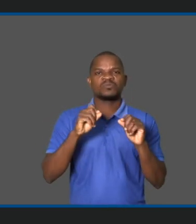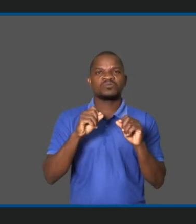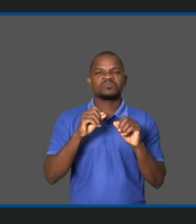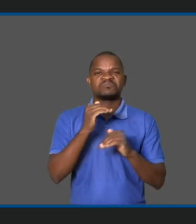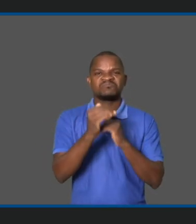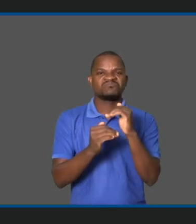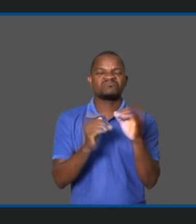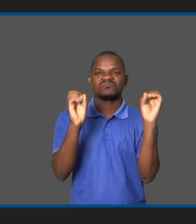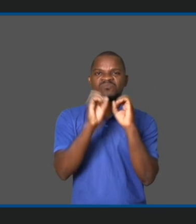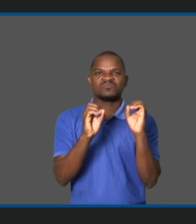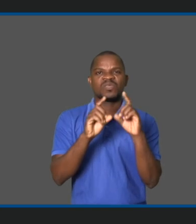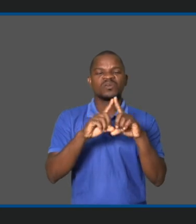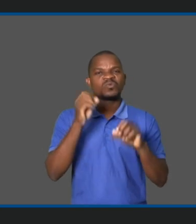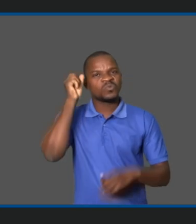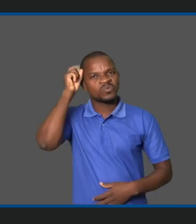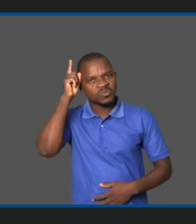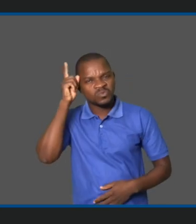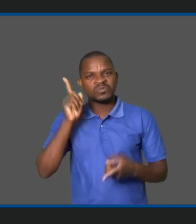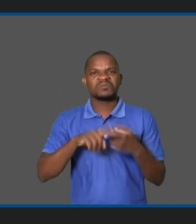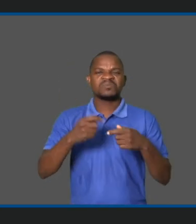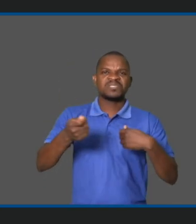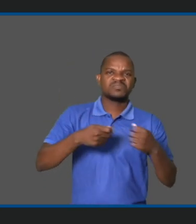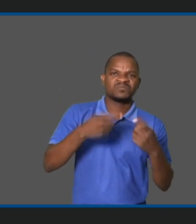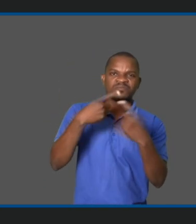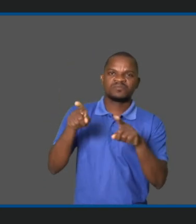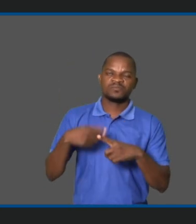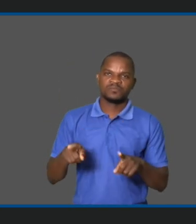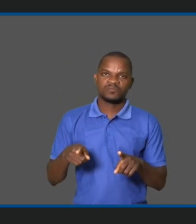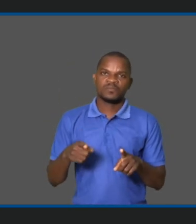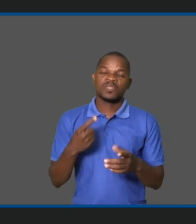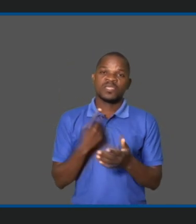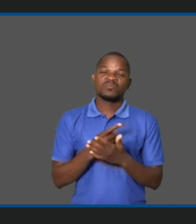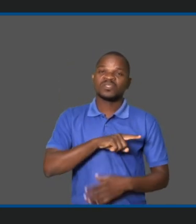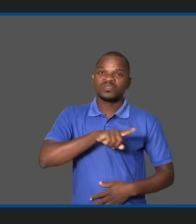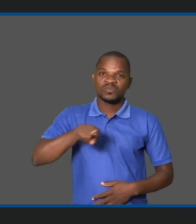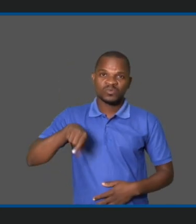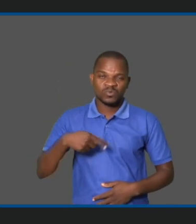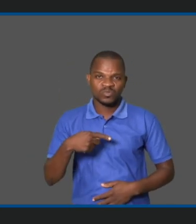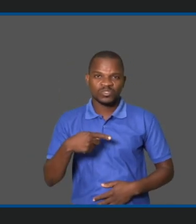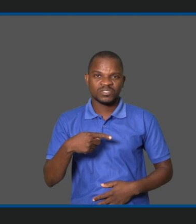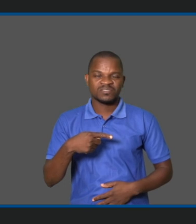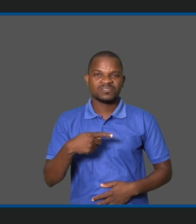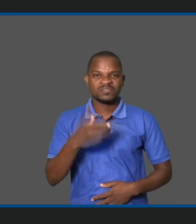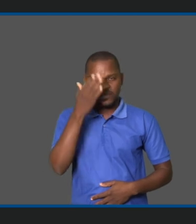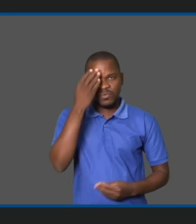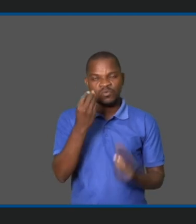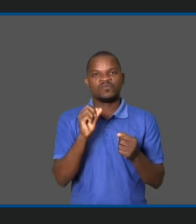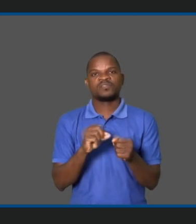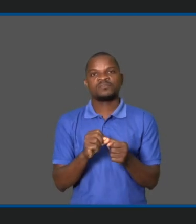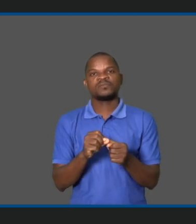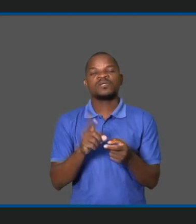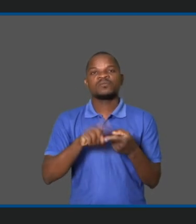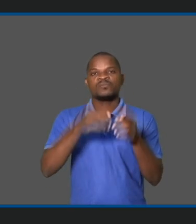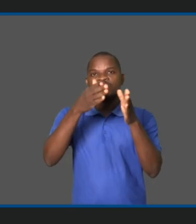agir em conformidade, seja agente do Estado, seja cidadão comum, cidadão pacato, seja